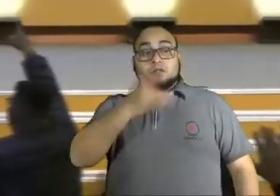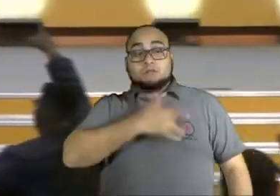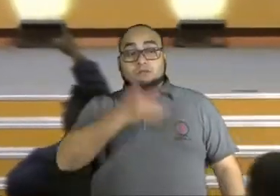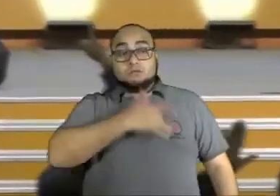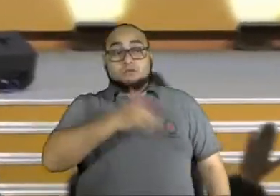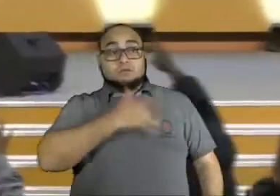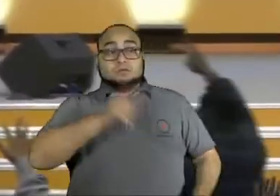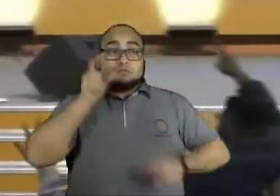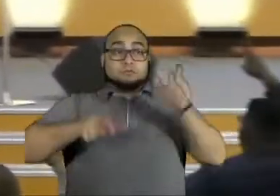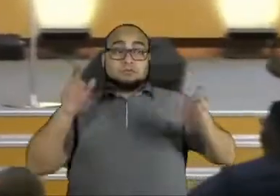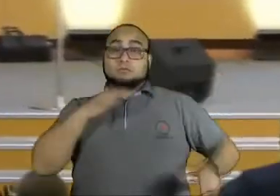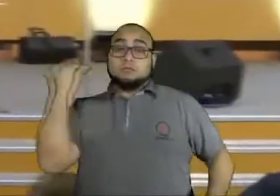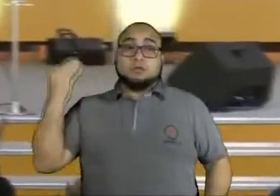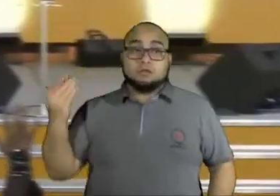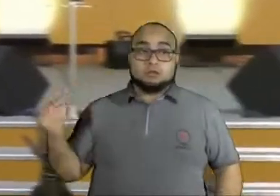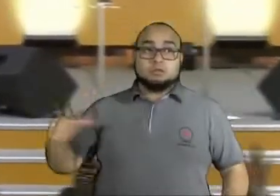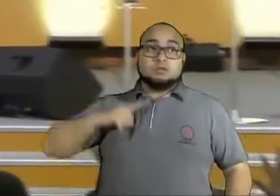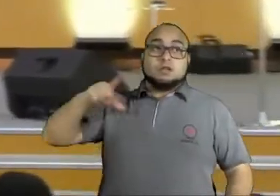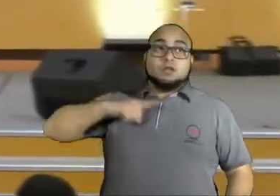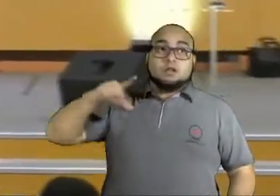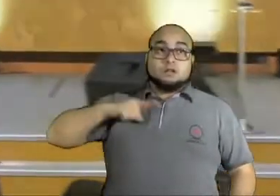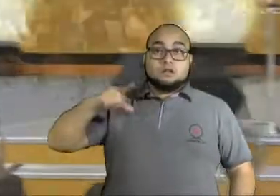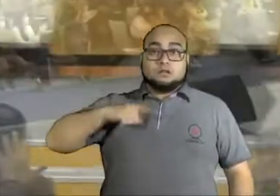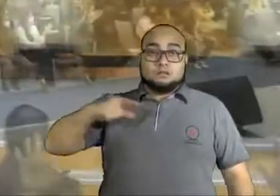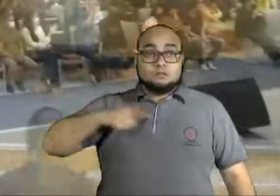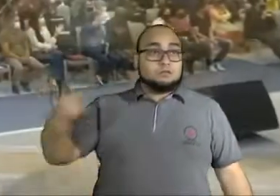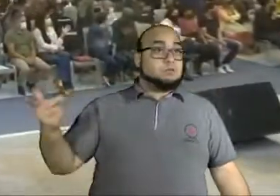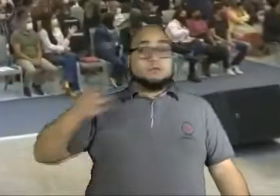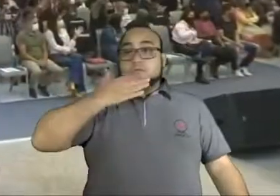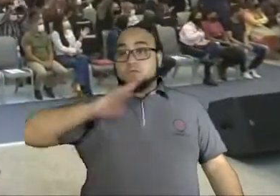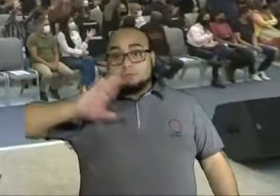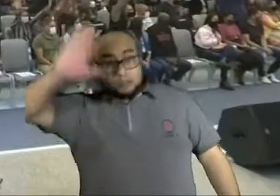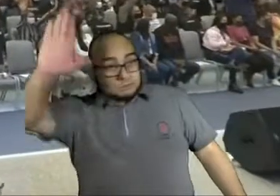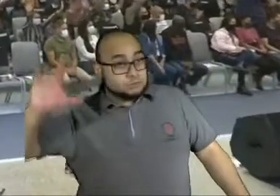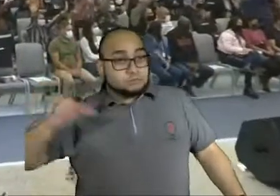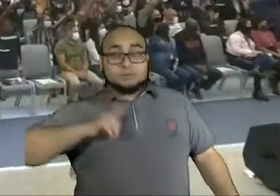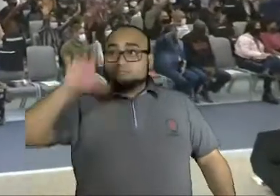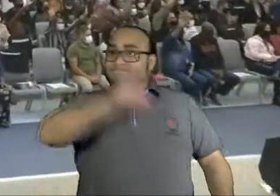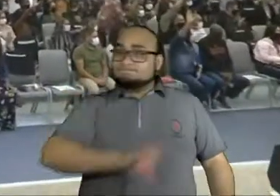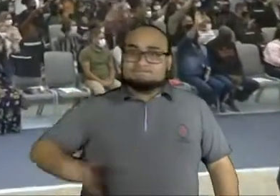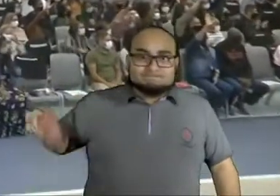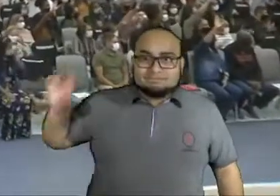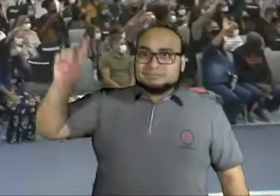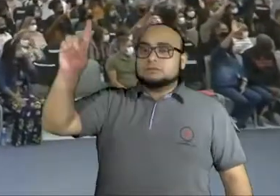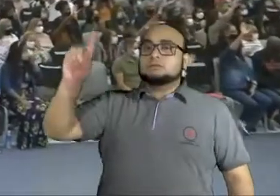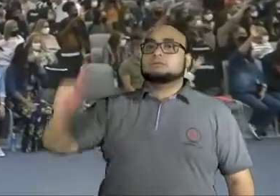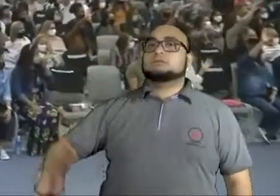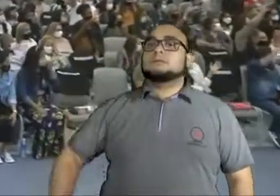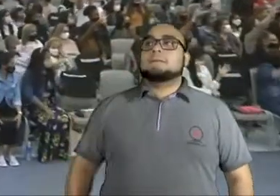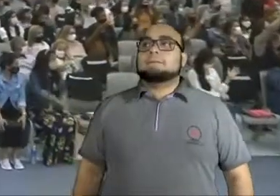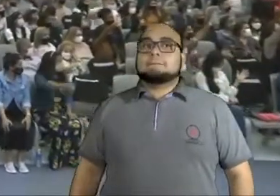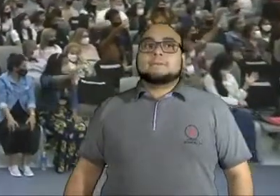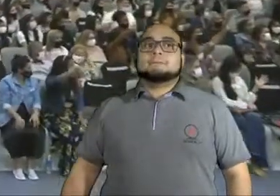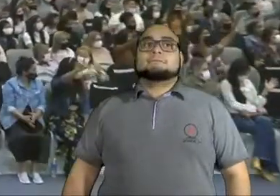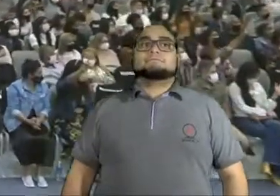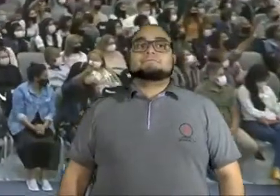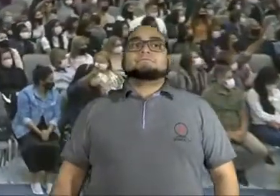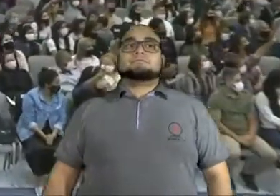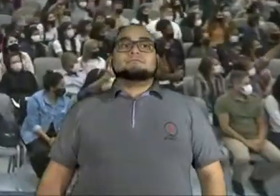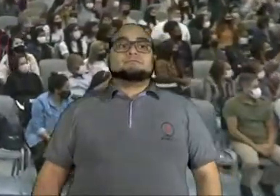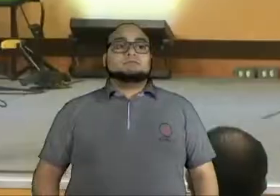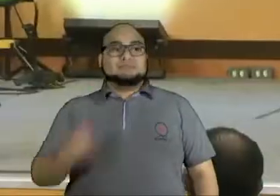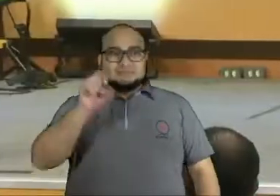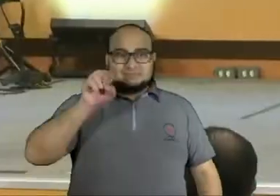uma palavra. O dono do tráfico já falou que teu